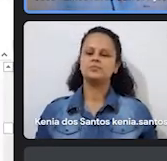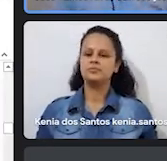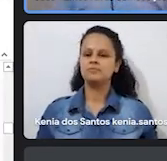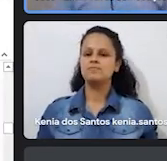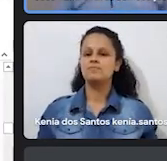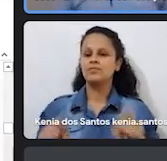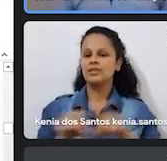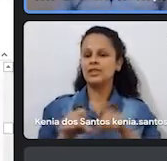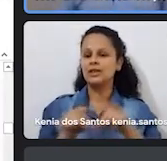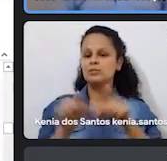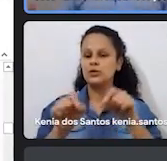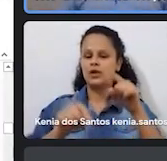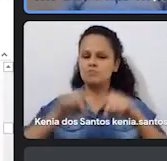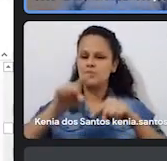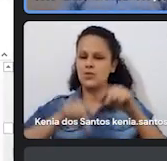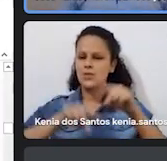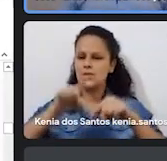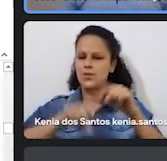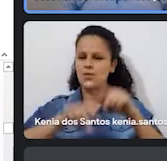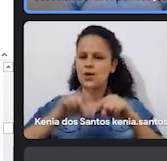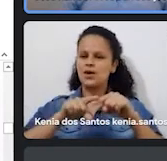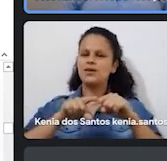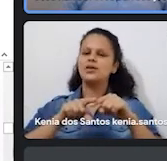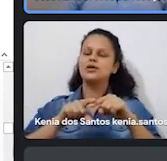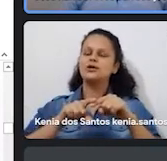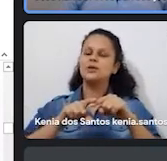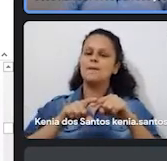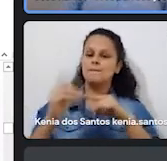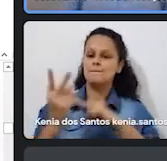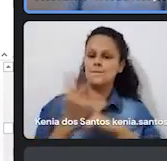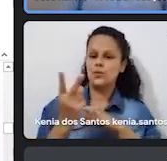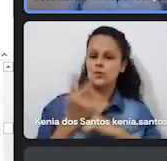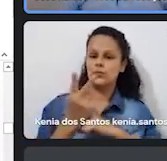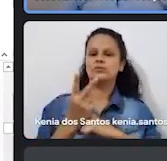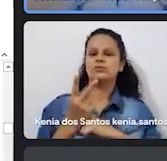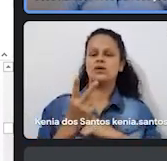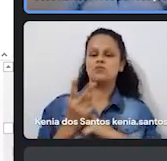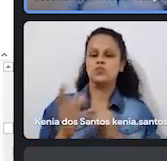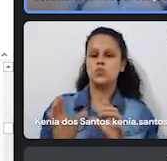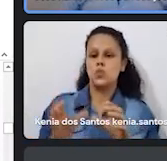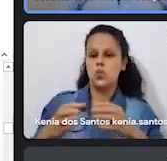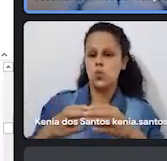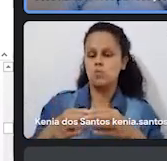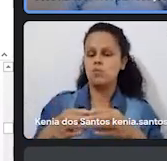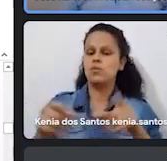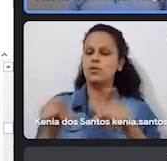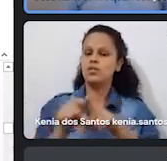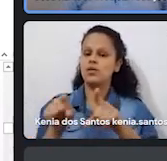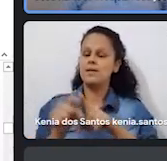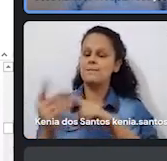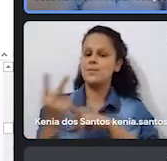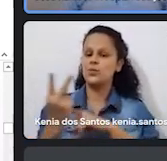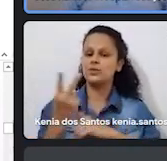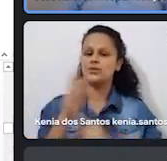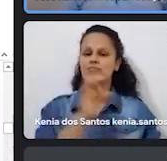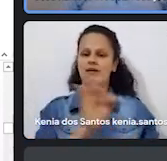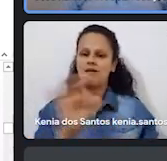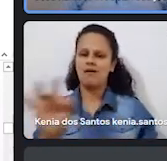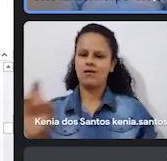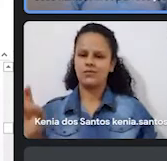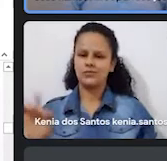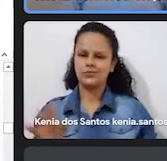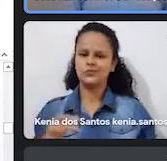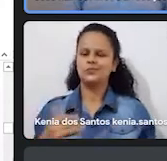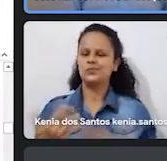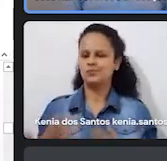Especificações dos equipamentos de proteção coletiva, individual e o ferramental. Então, tem